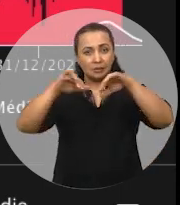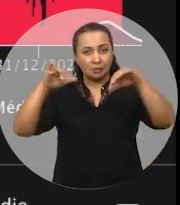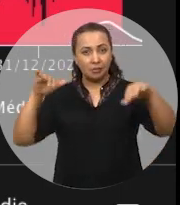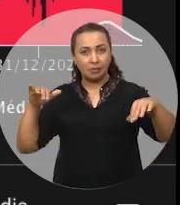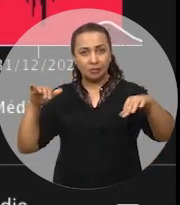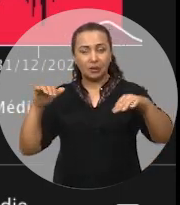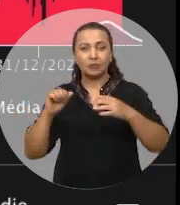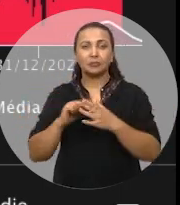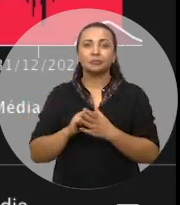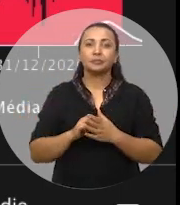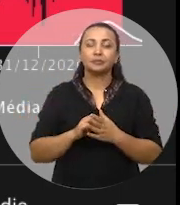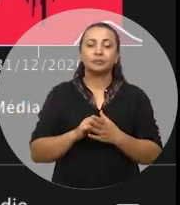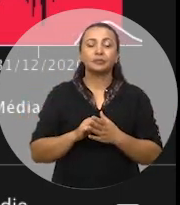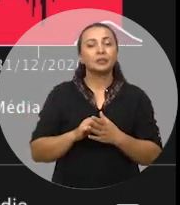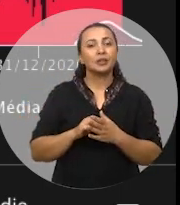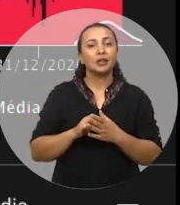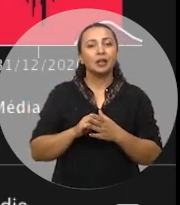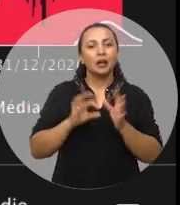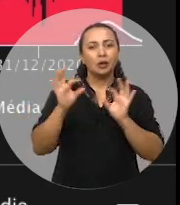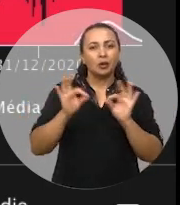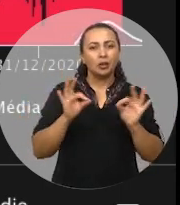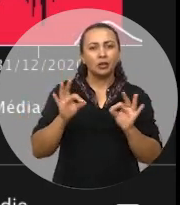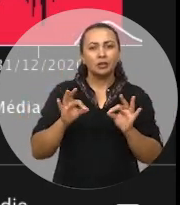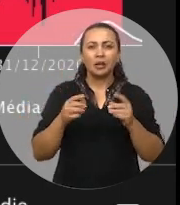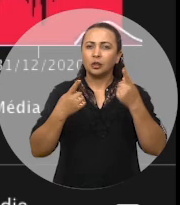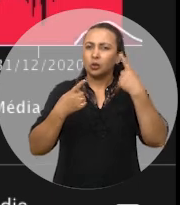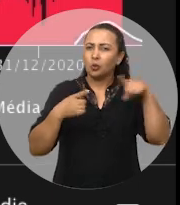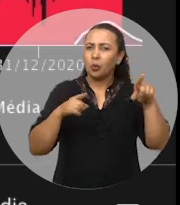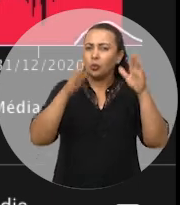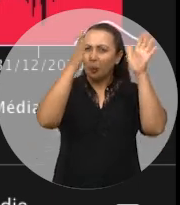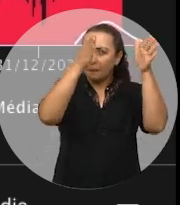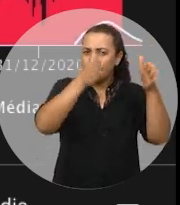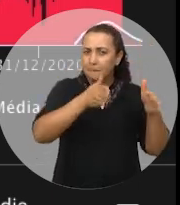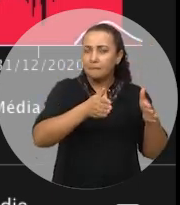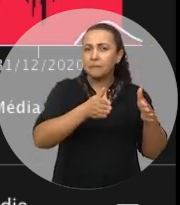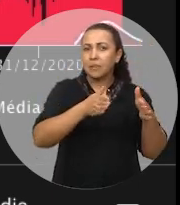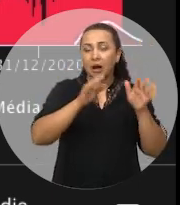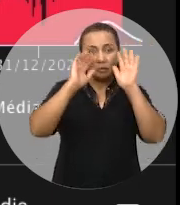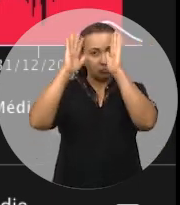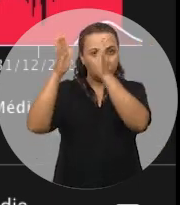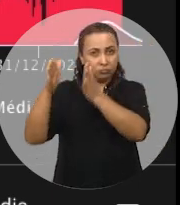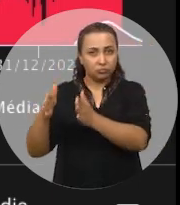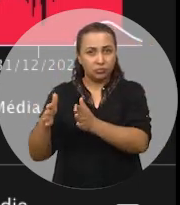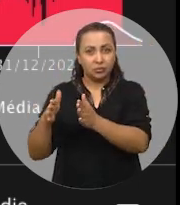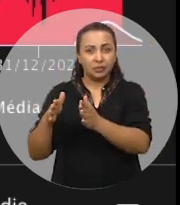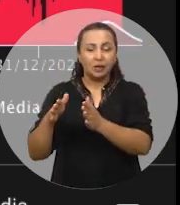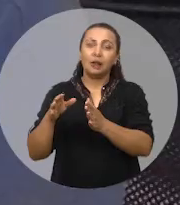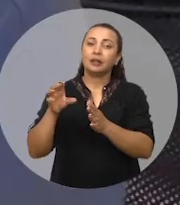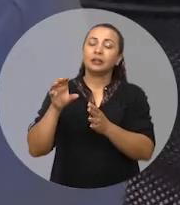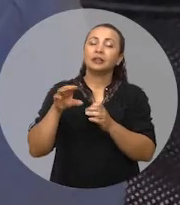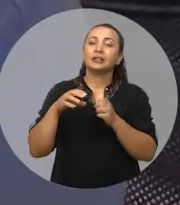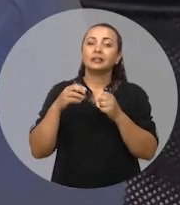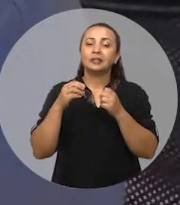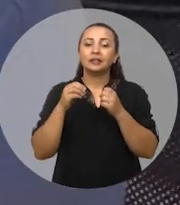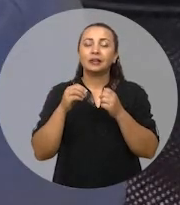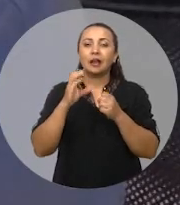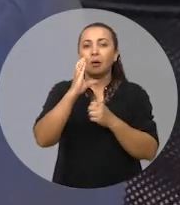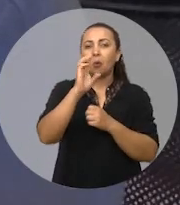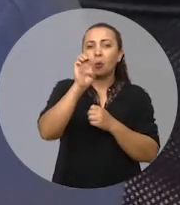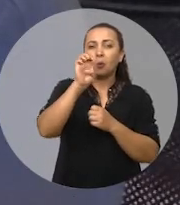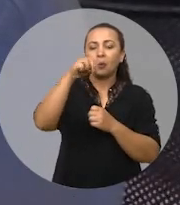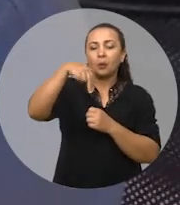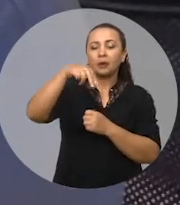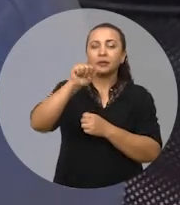setar, configurar um outro parâmetro, que é o parâmetro cenário. O